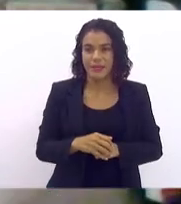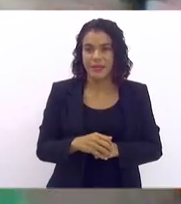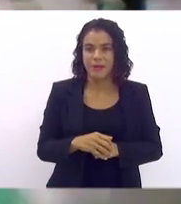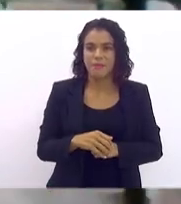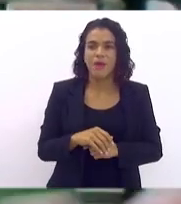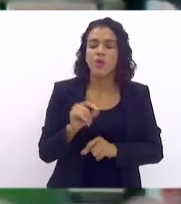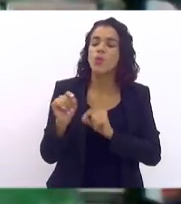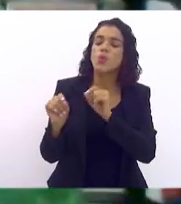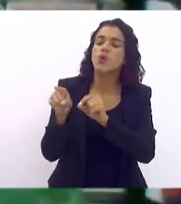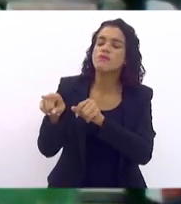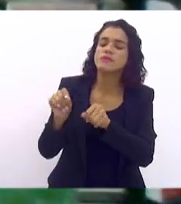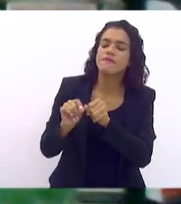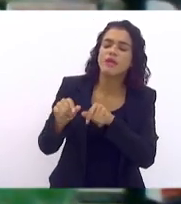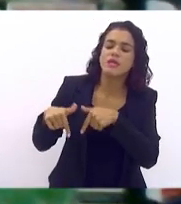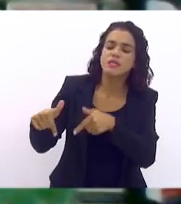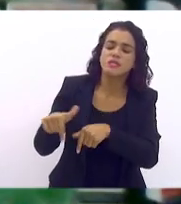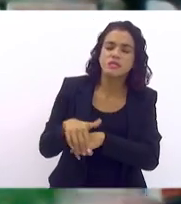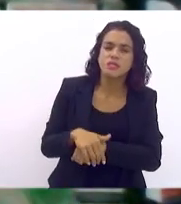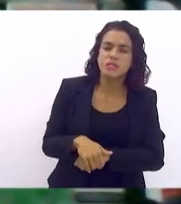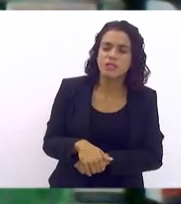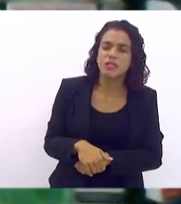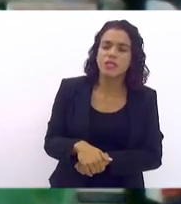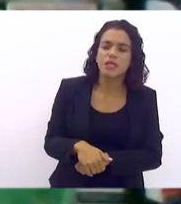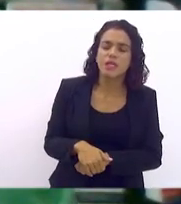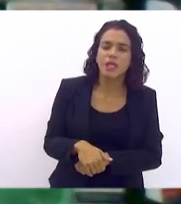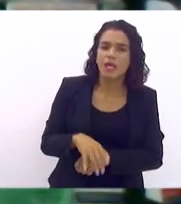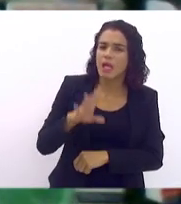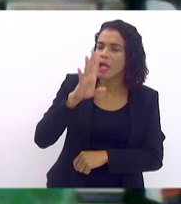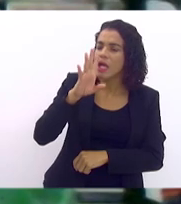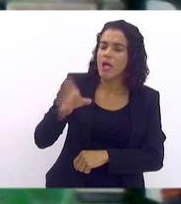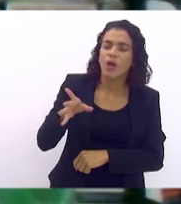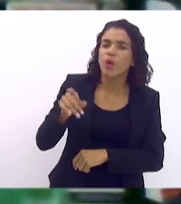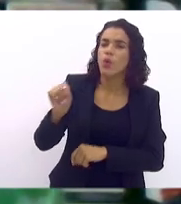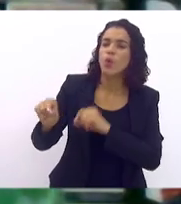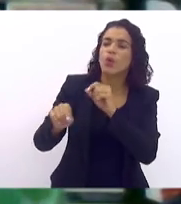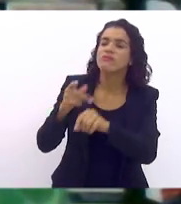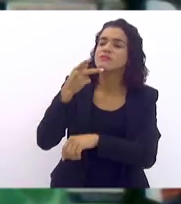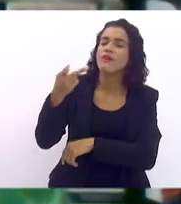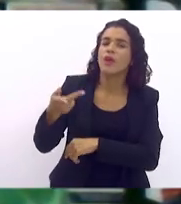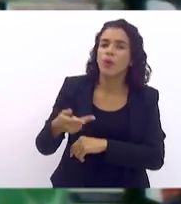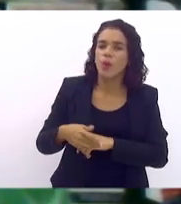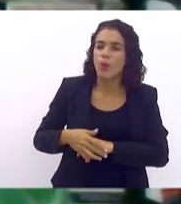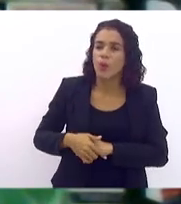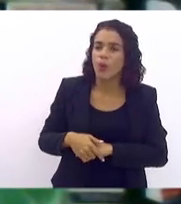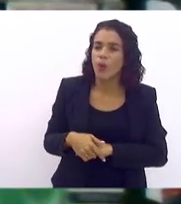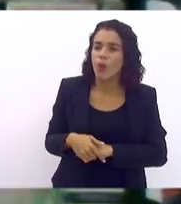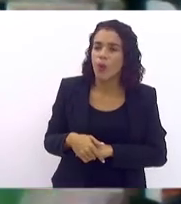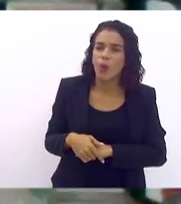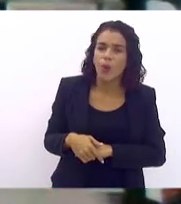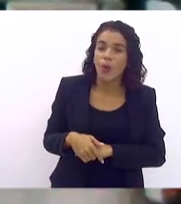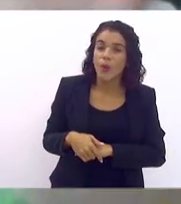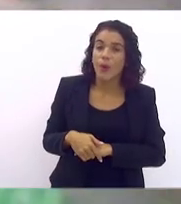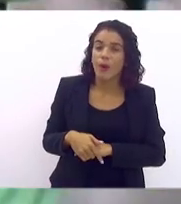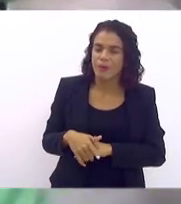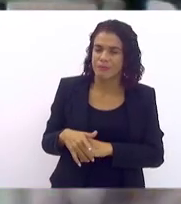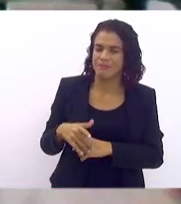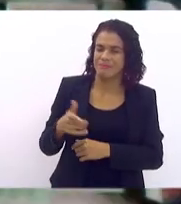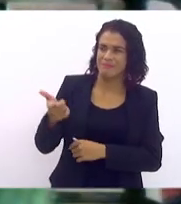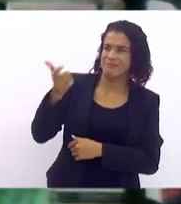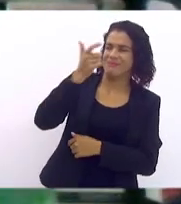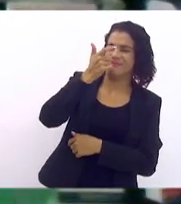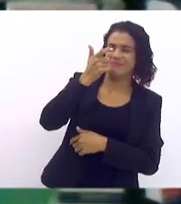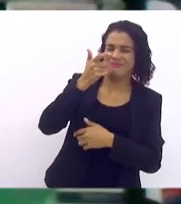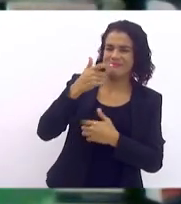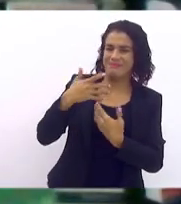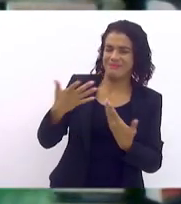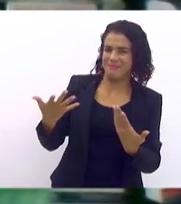que que você fez? Sim. Uhum. Né? O que que você falou? Então, às vezes, pode ser numa postagem